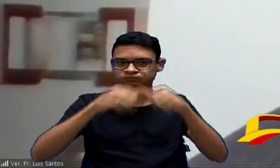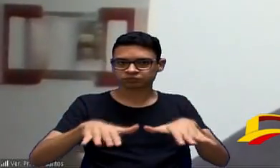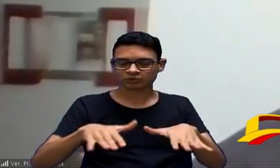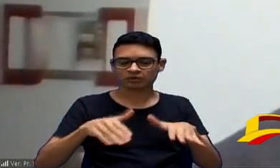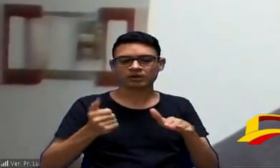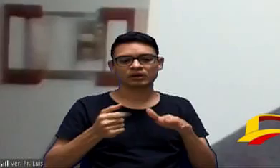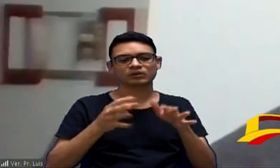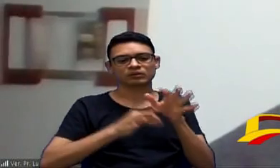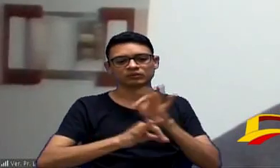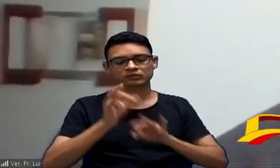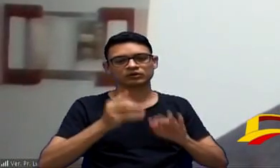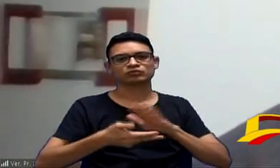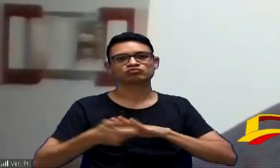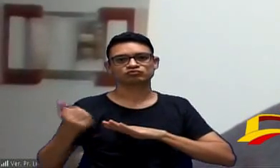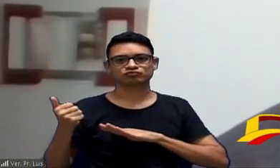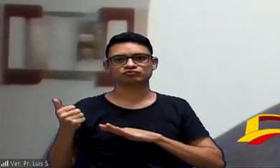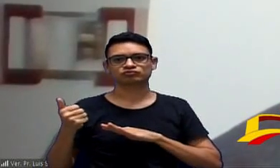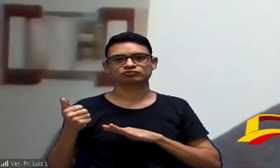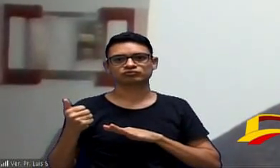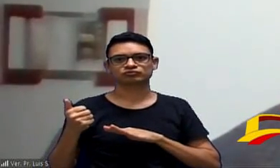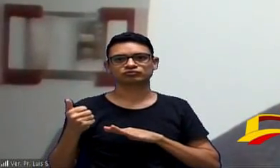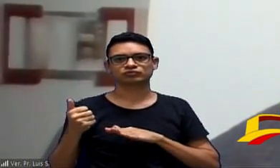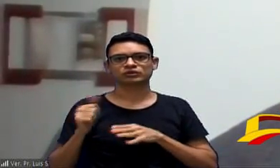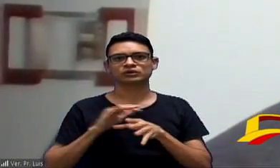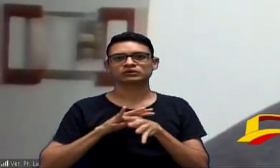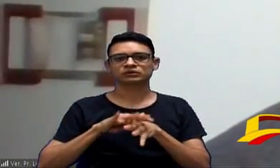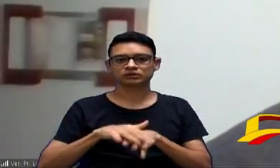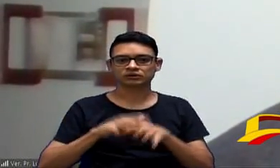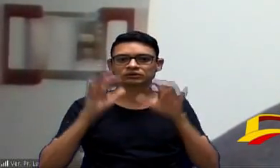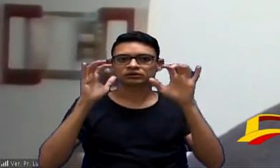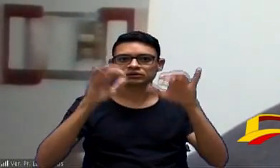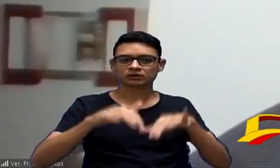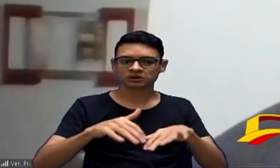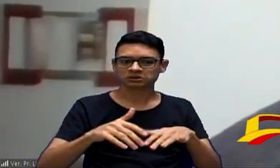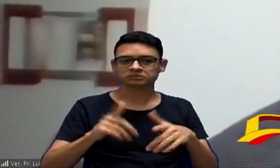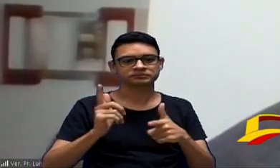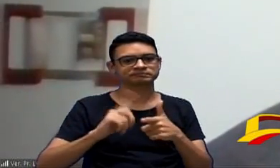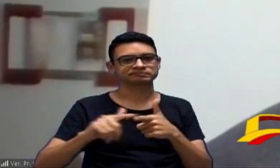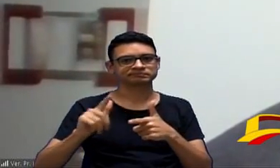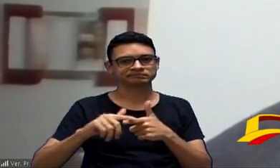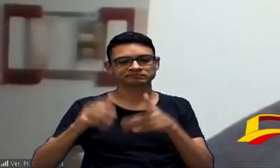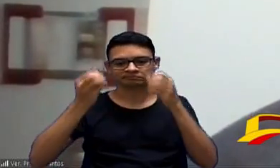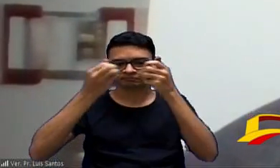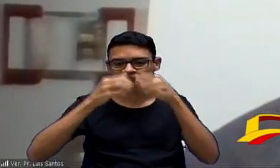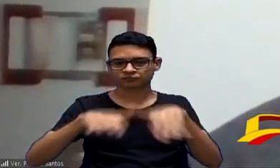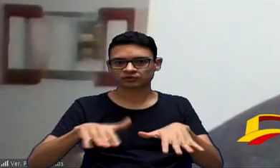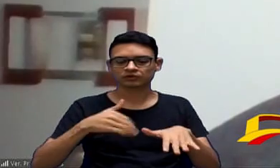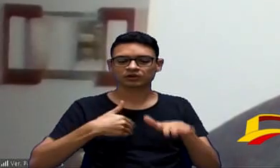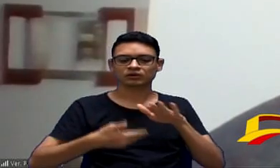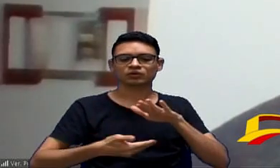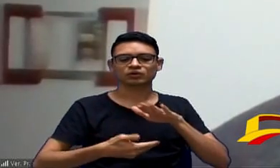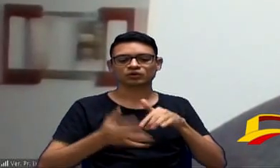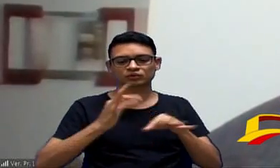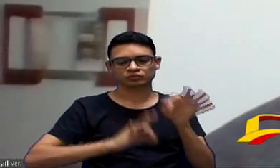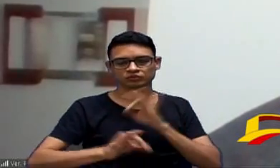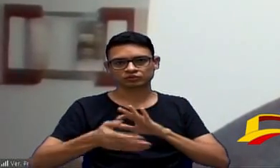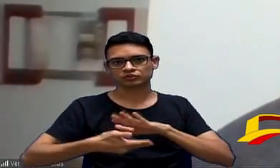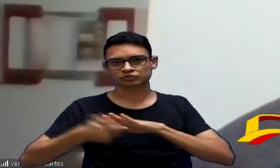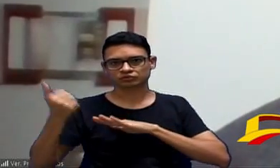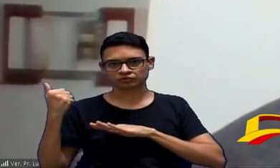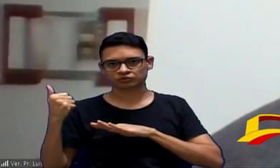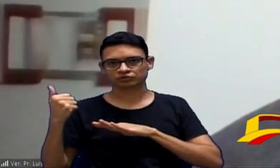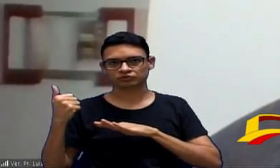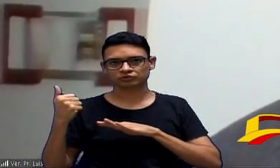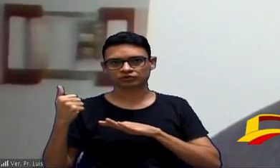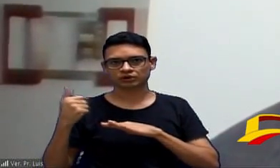projeto. O resultado da audiência foi desfavorável, eu retirei o meu projeto e apresentei o projeto do